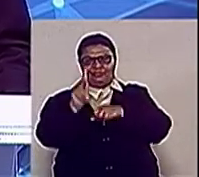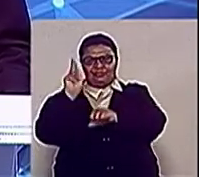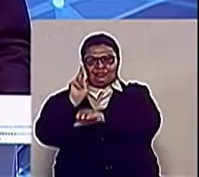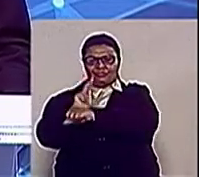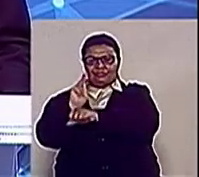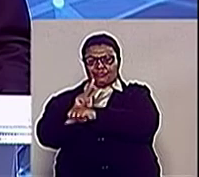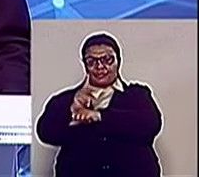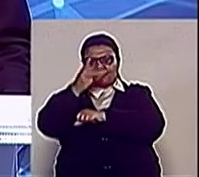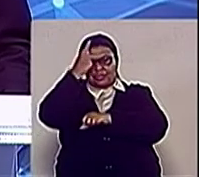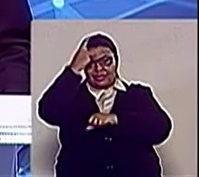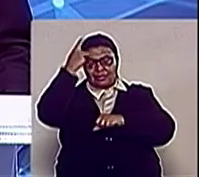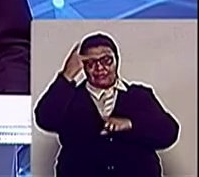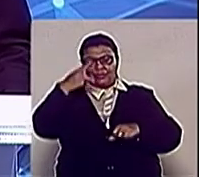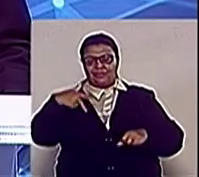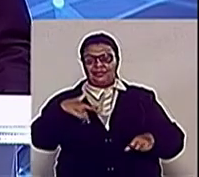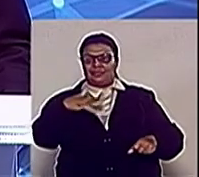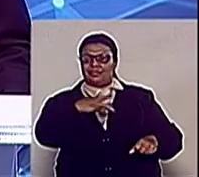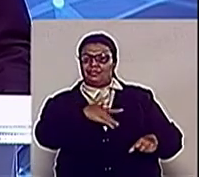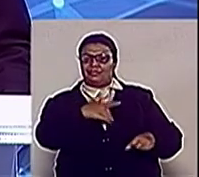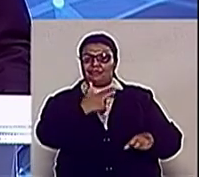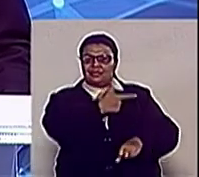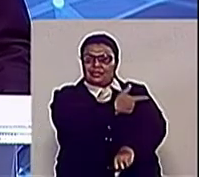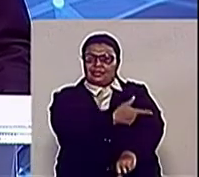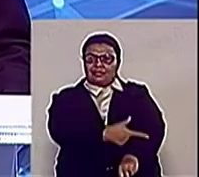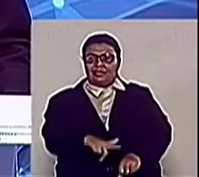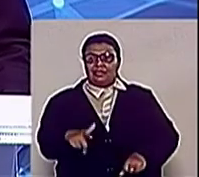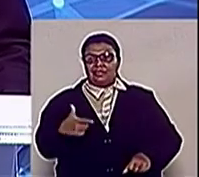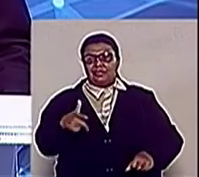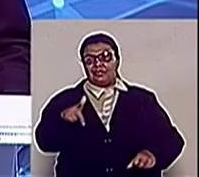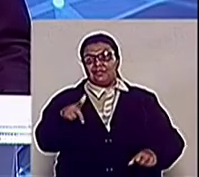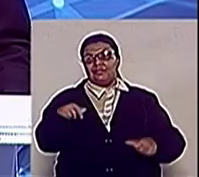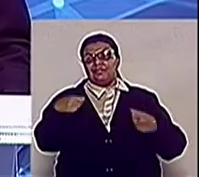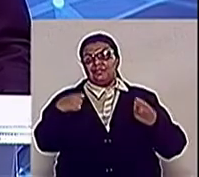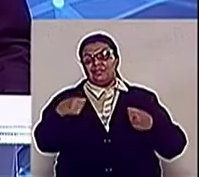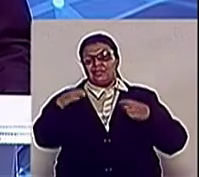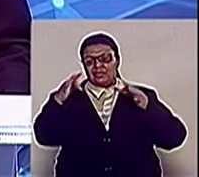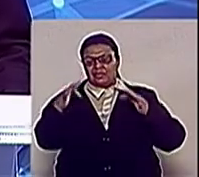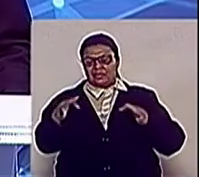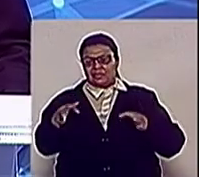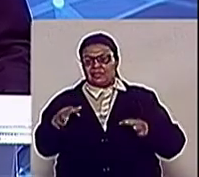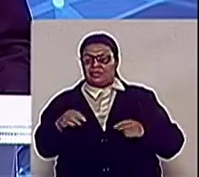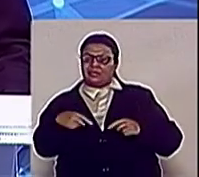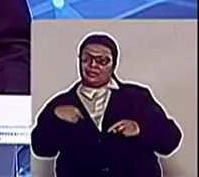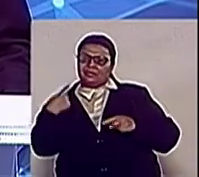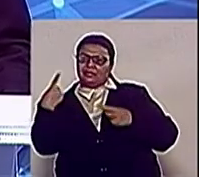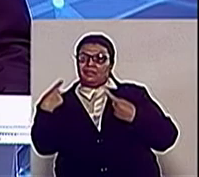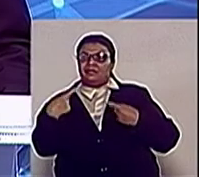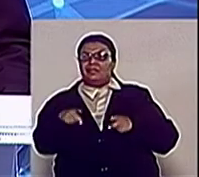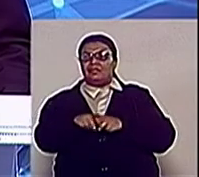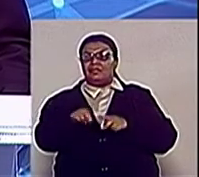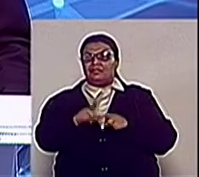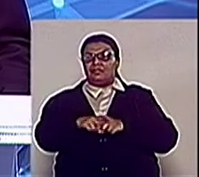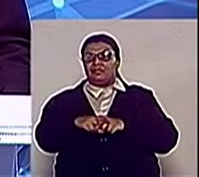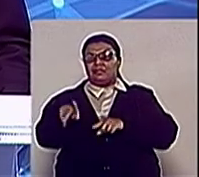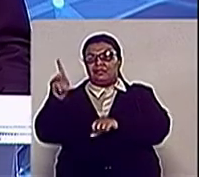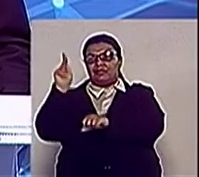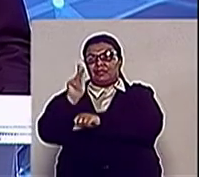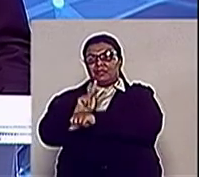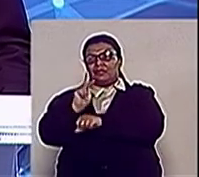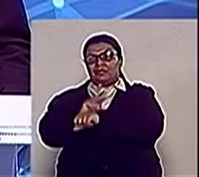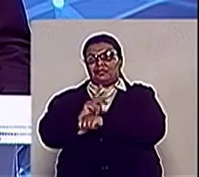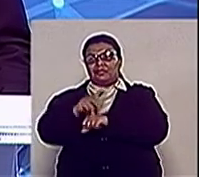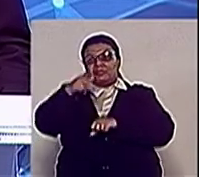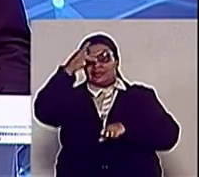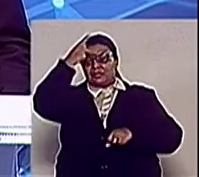educação que as nossas crianças merecem. Portanto, Toninho, eu sou também um combatente da corrupção. E não vou